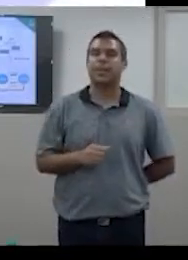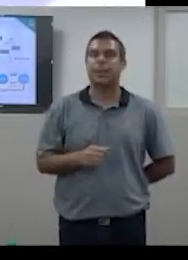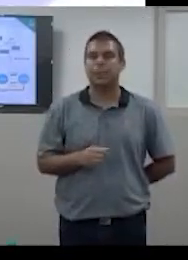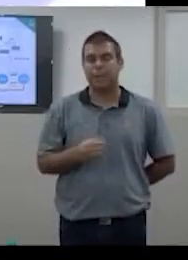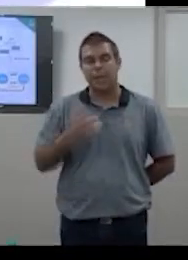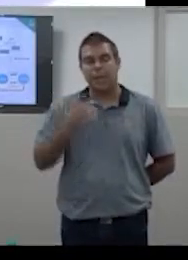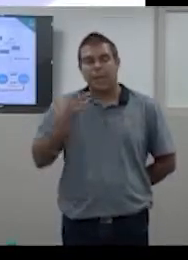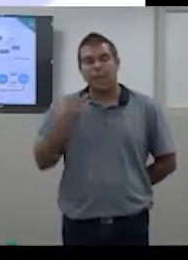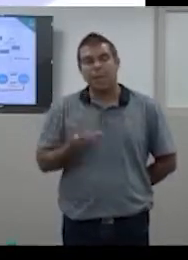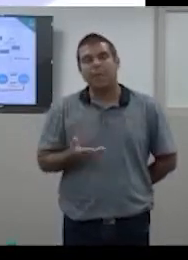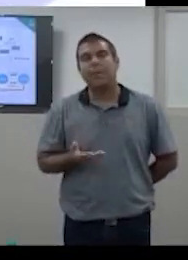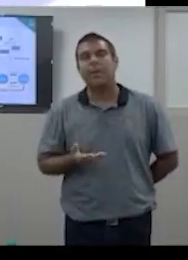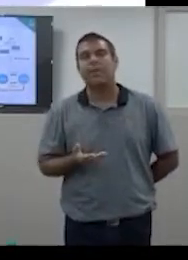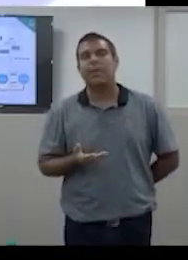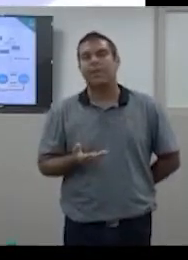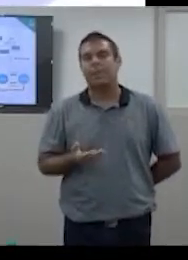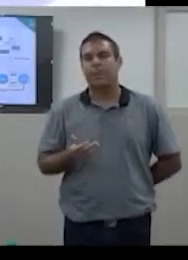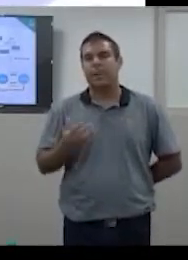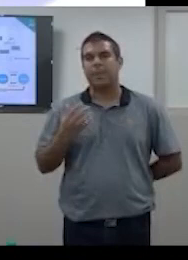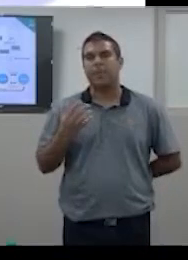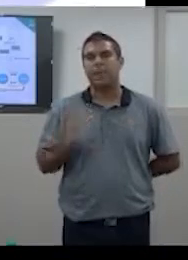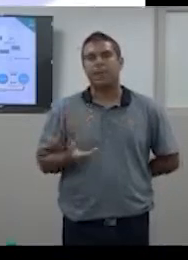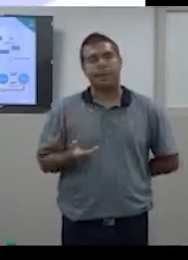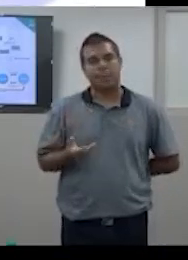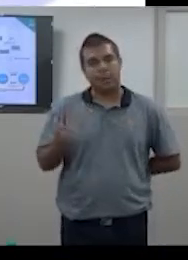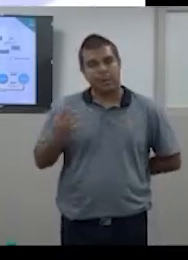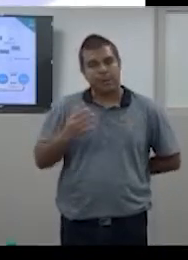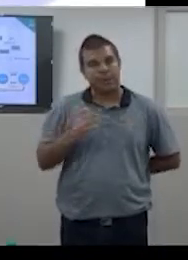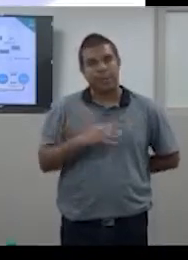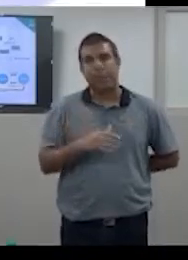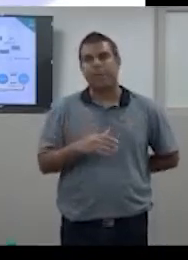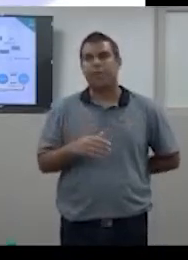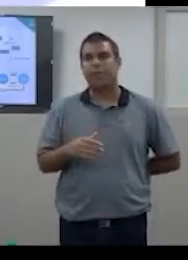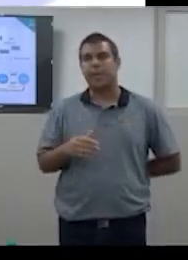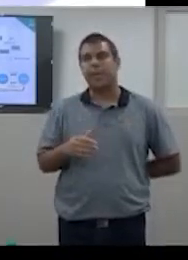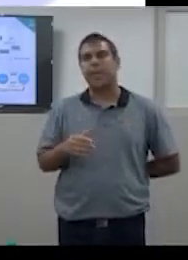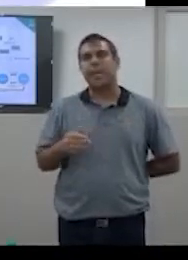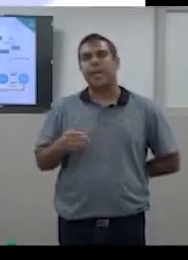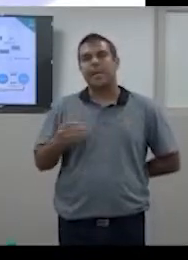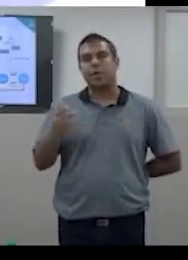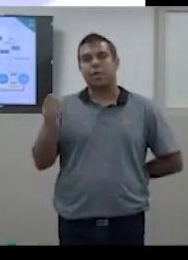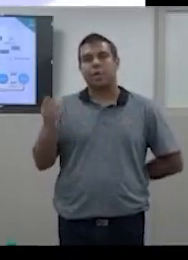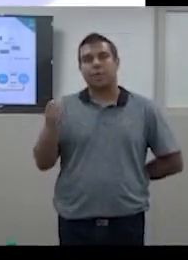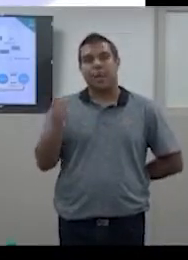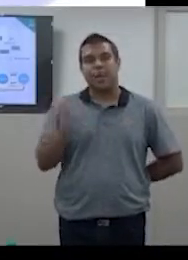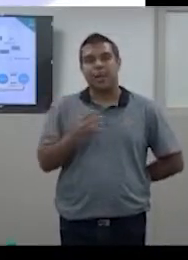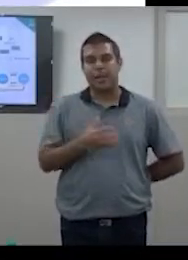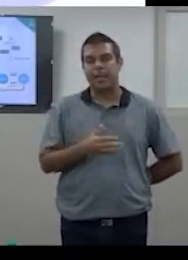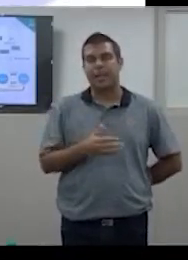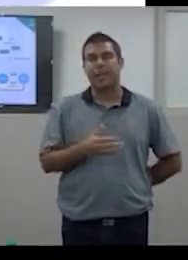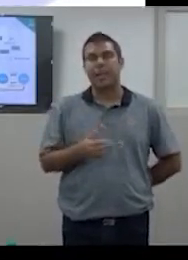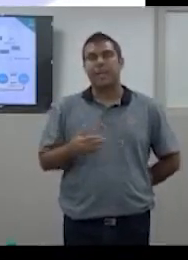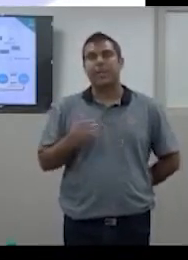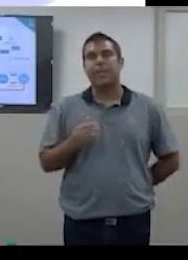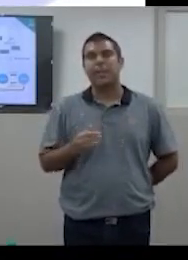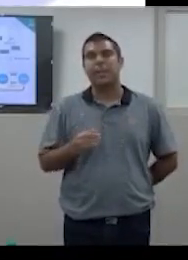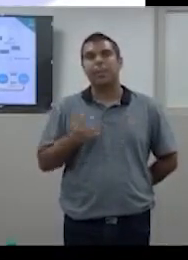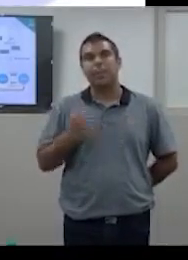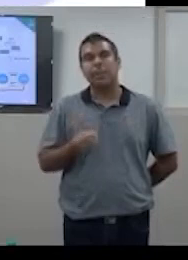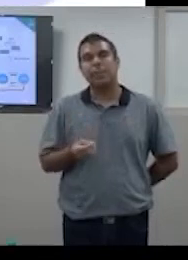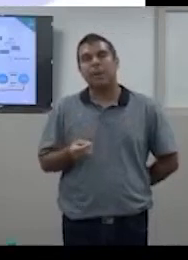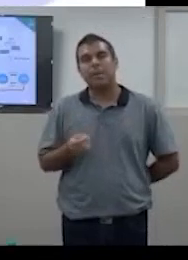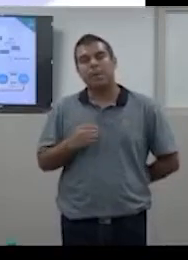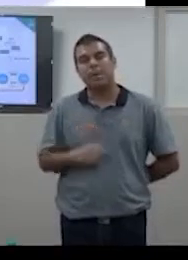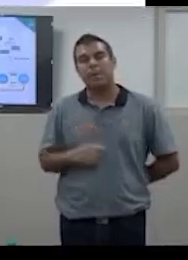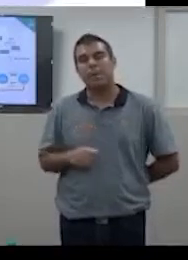está reduzindo a temperatura. Quando você tem, por exemplo, ali uma temperatura que vai baixando gradativamente e a chuva vai estar caindo,